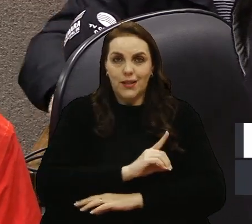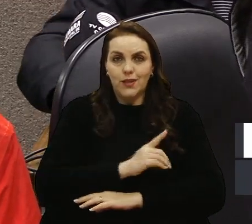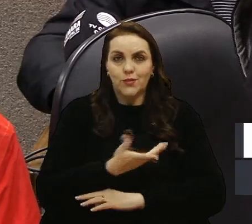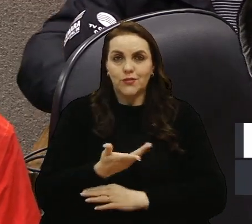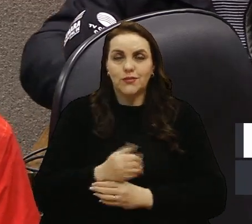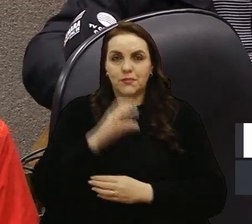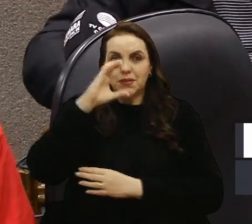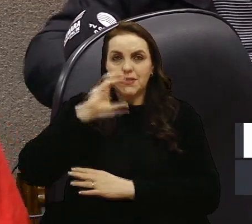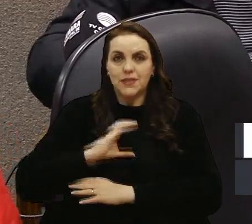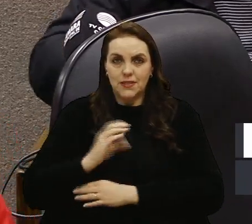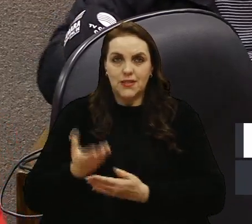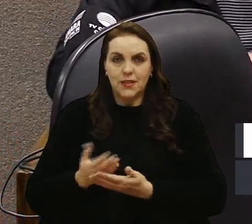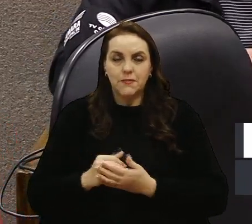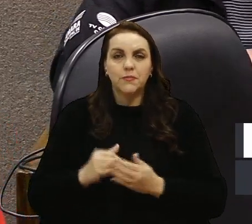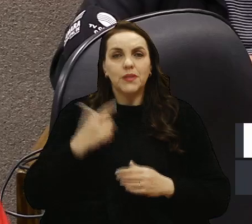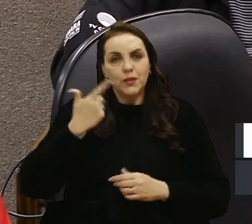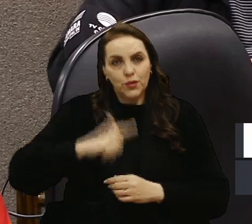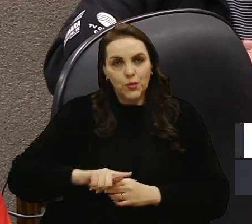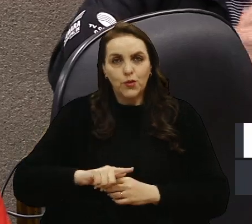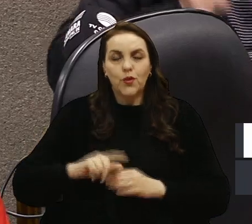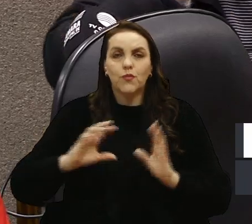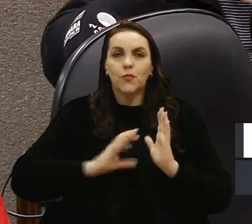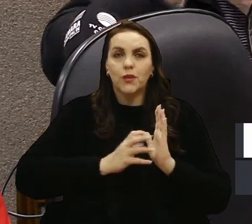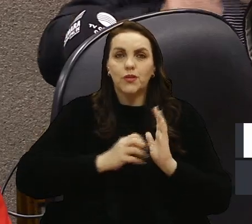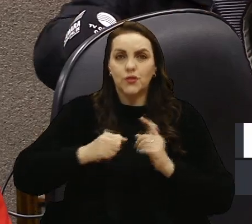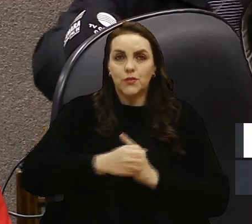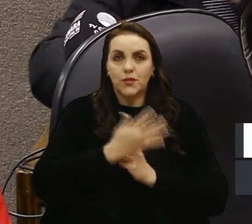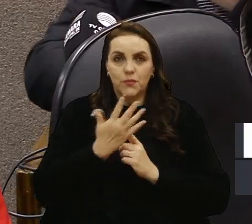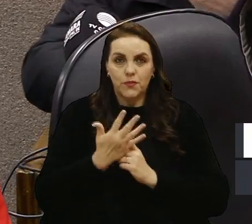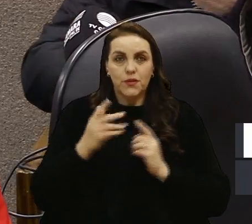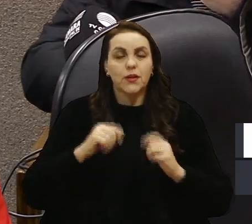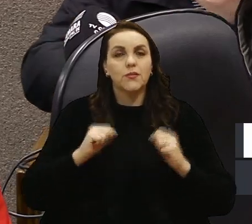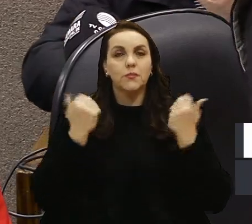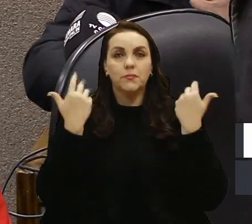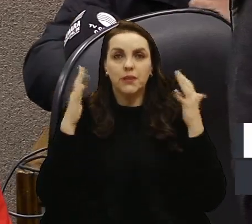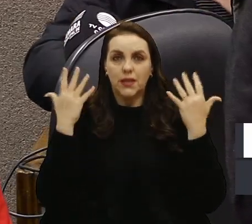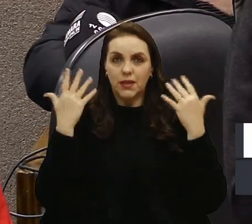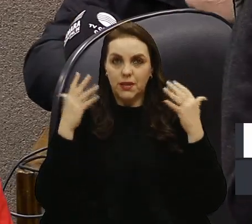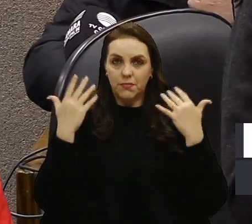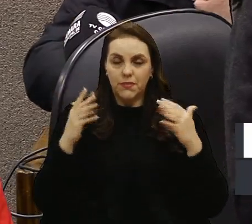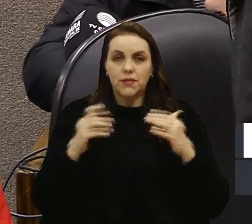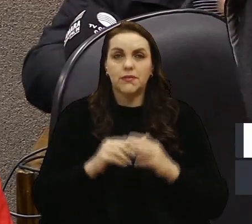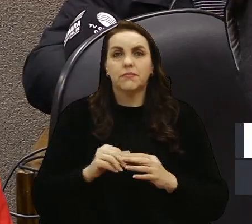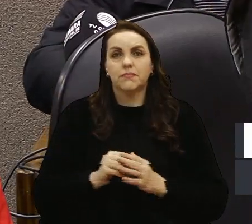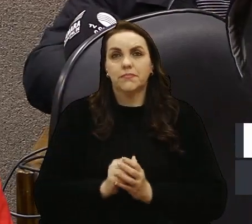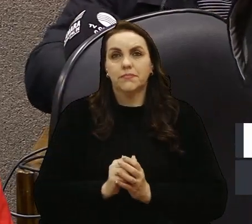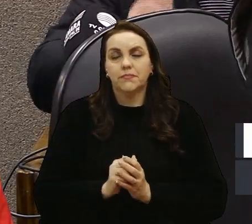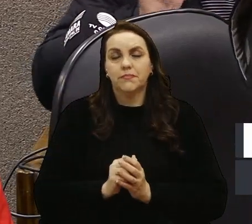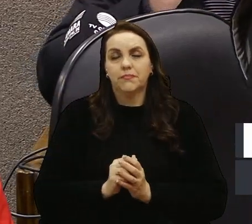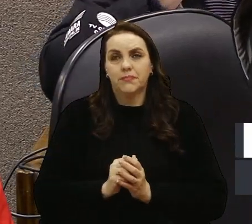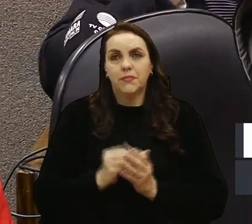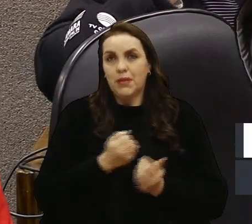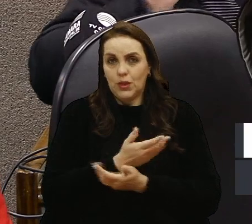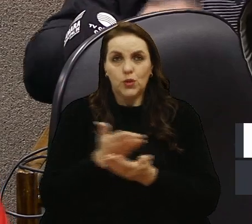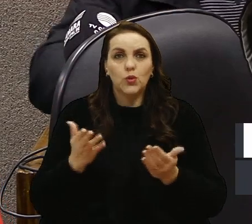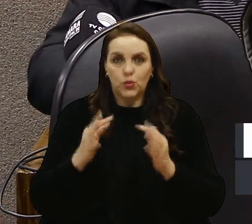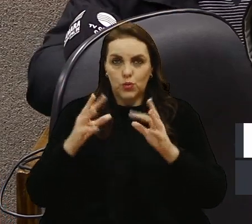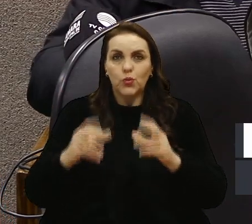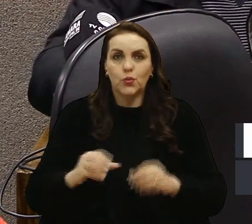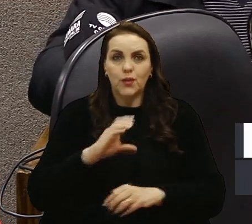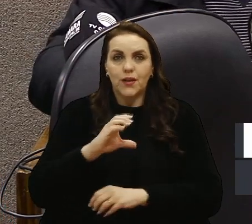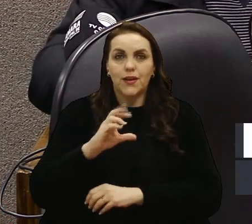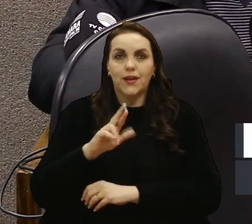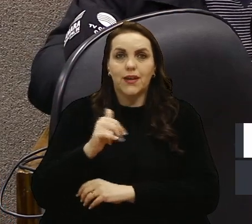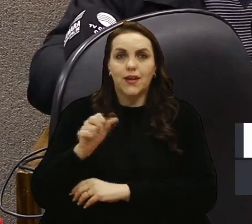Então, mais uma vez, a bancada do Republicanos parabeniza com seus votos de congratulações ao